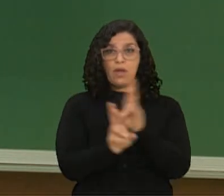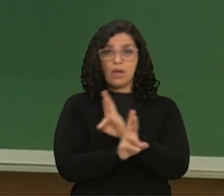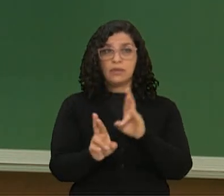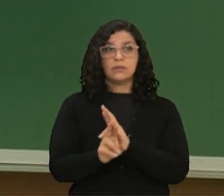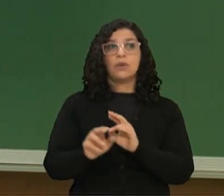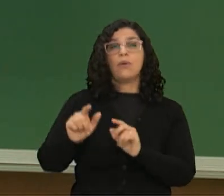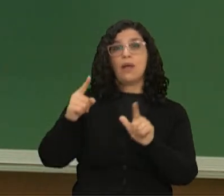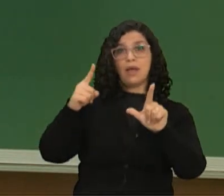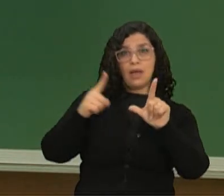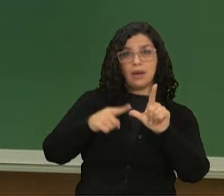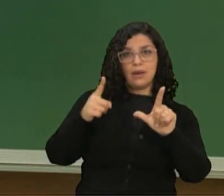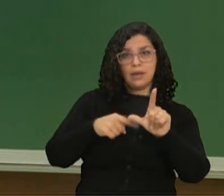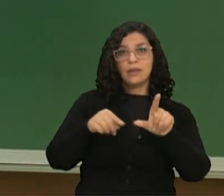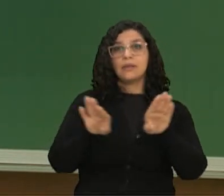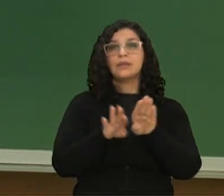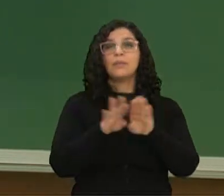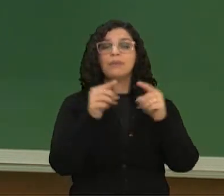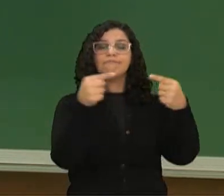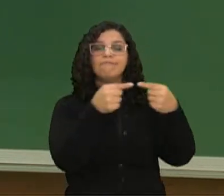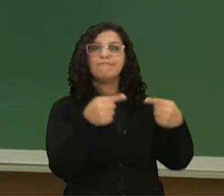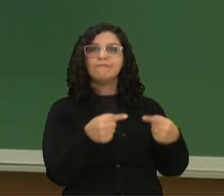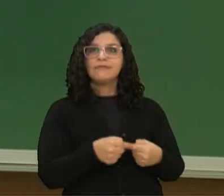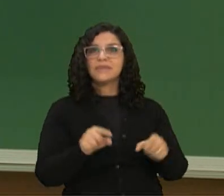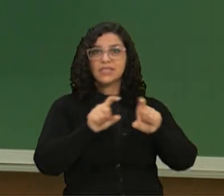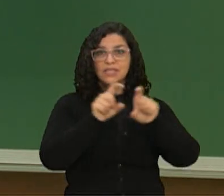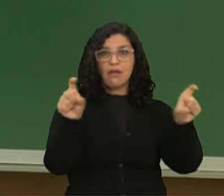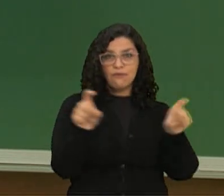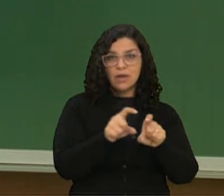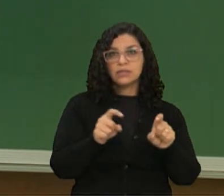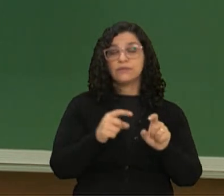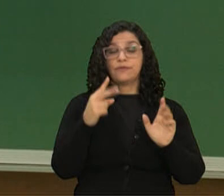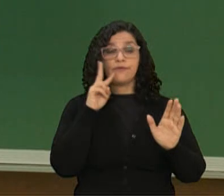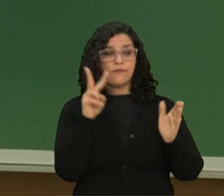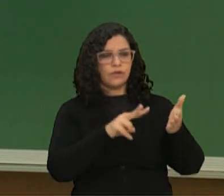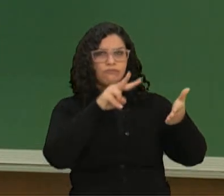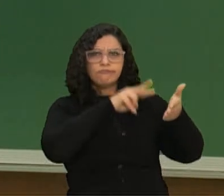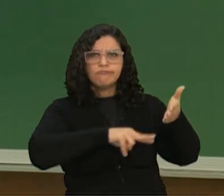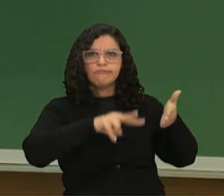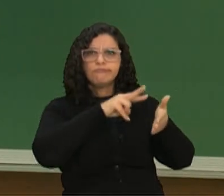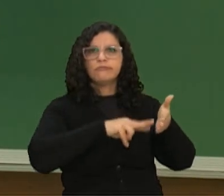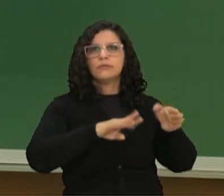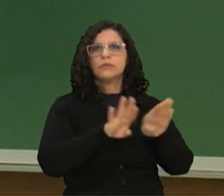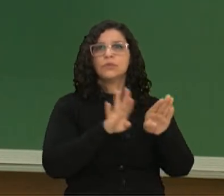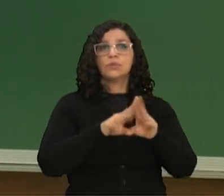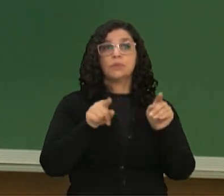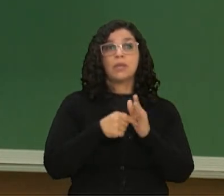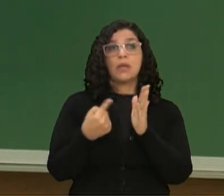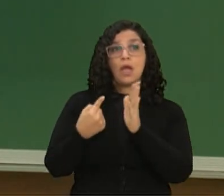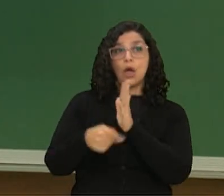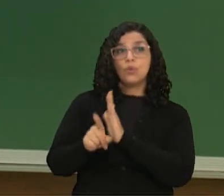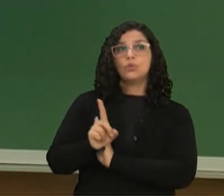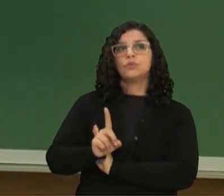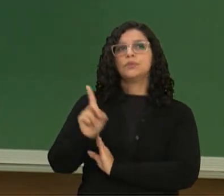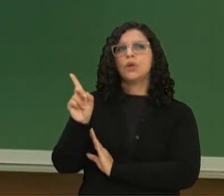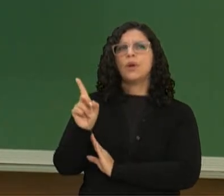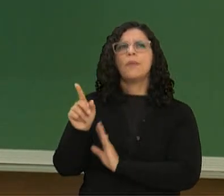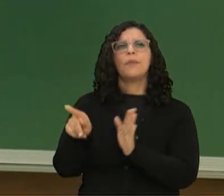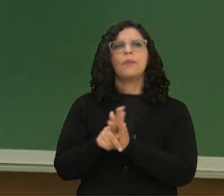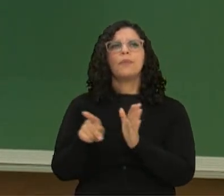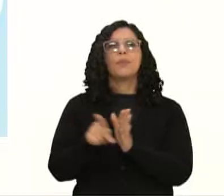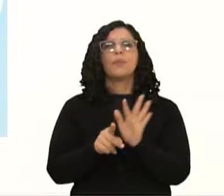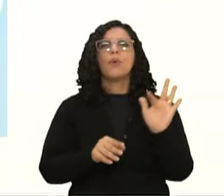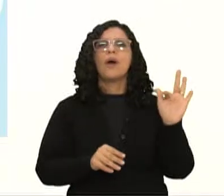a letra com as frases. Então, prestem atenção nas imagens. A última imagem ali, ó, ela tá lá